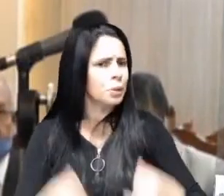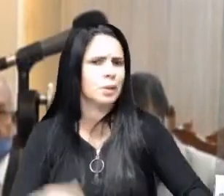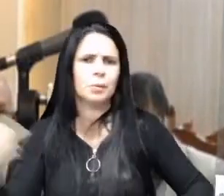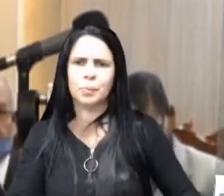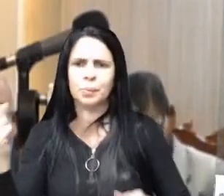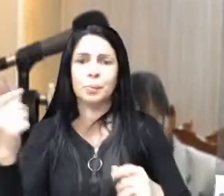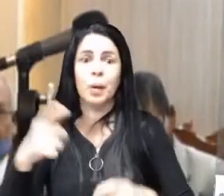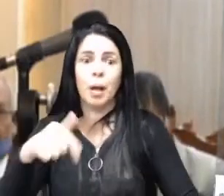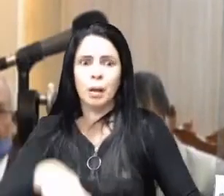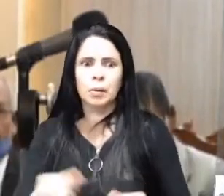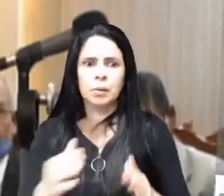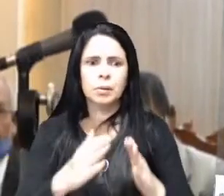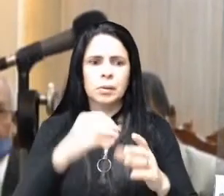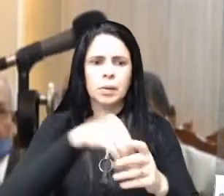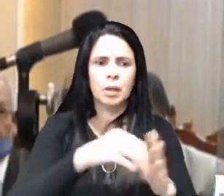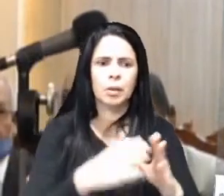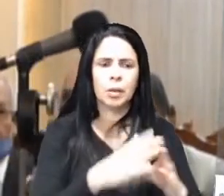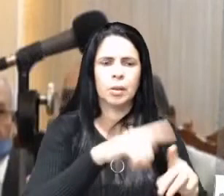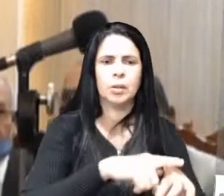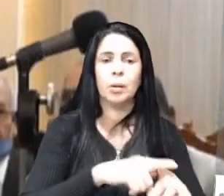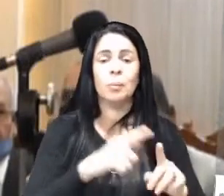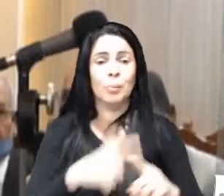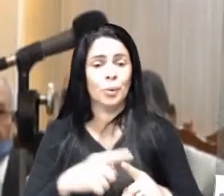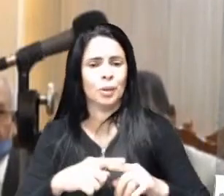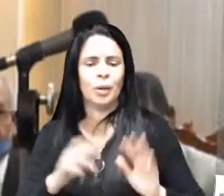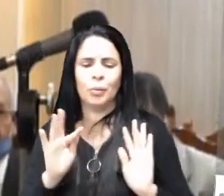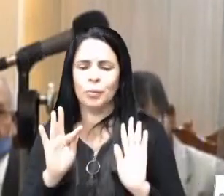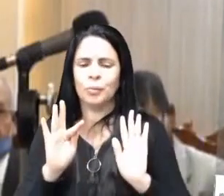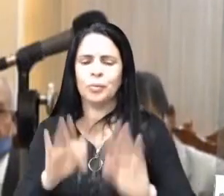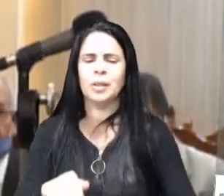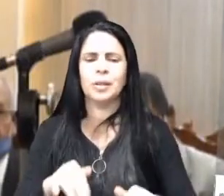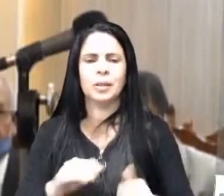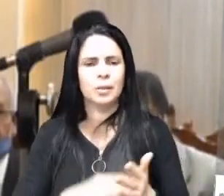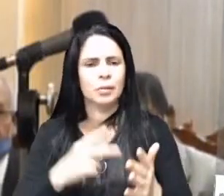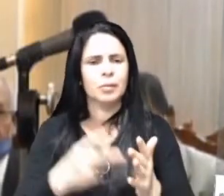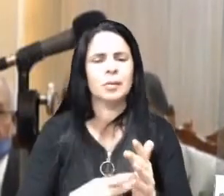da igreja. O fim já chegou.